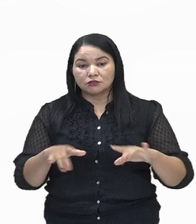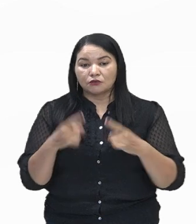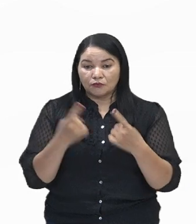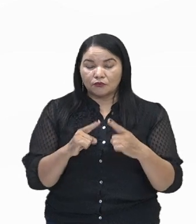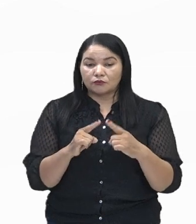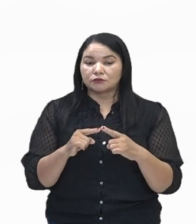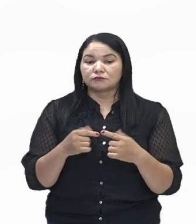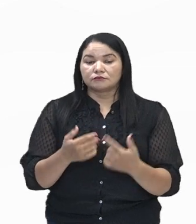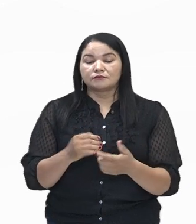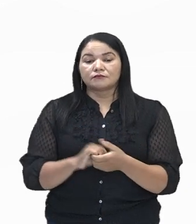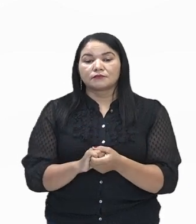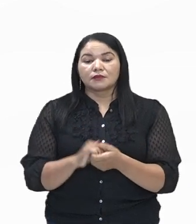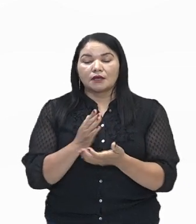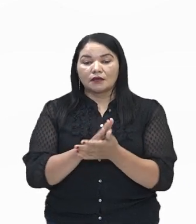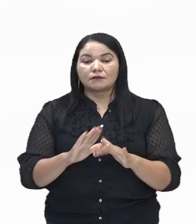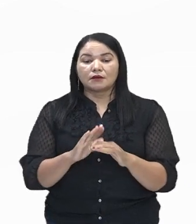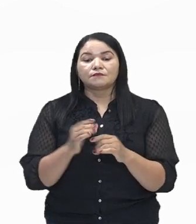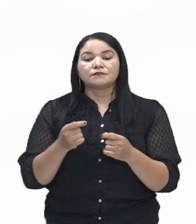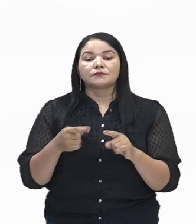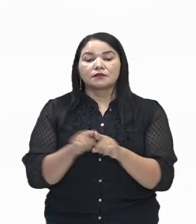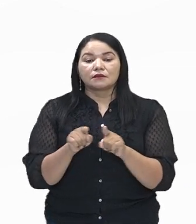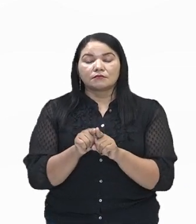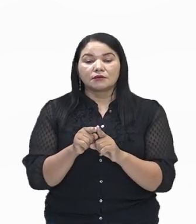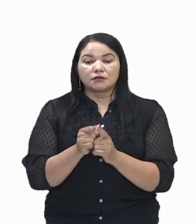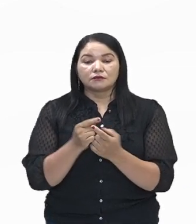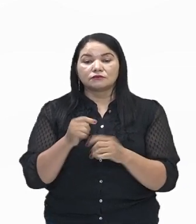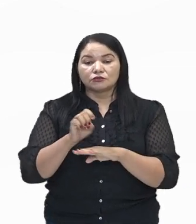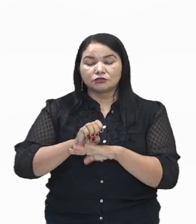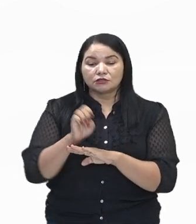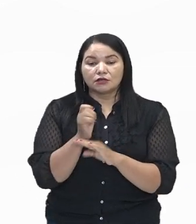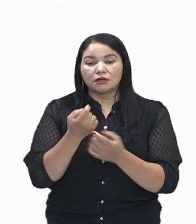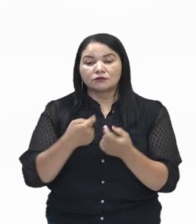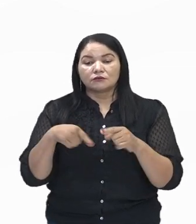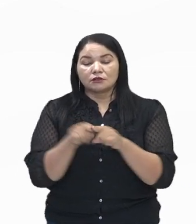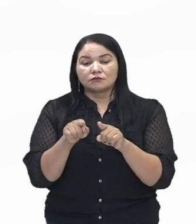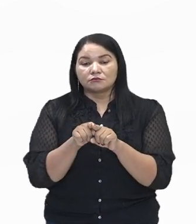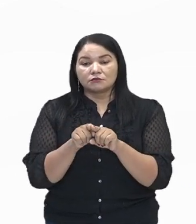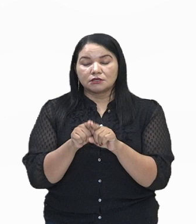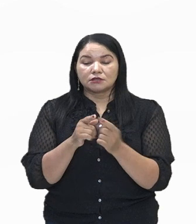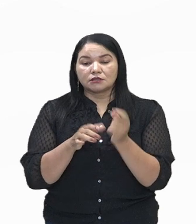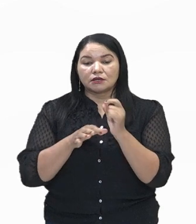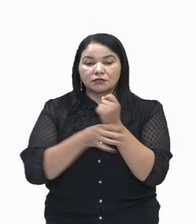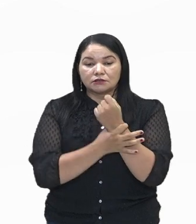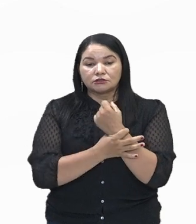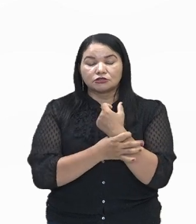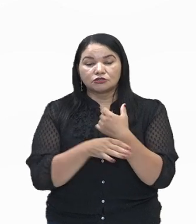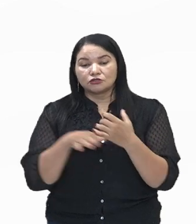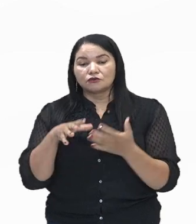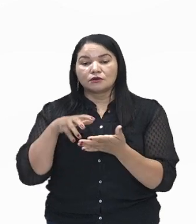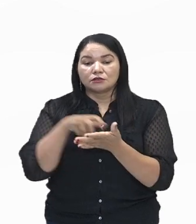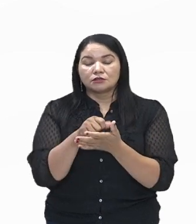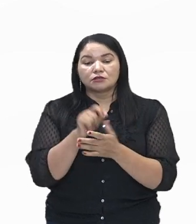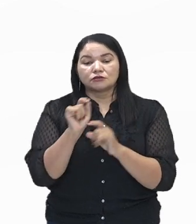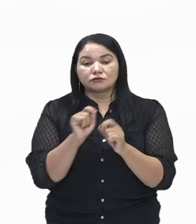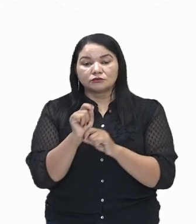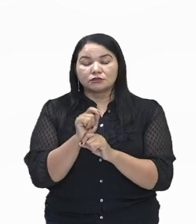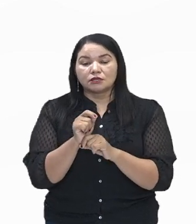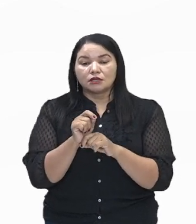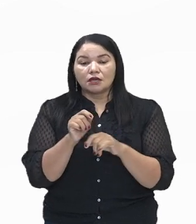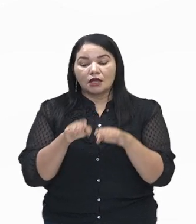promover o Estado de Direito e garantir acesso igual à justiça.